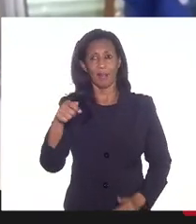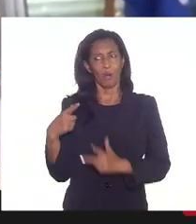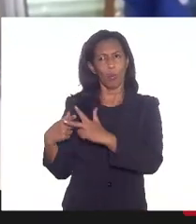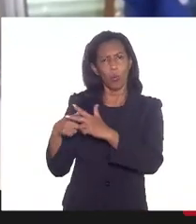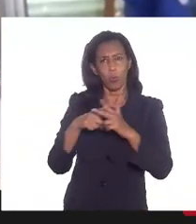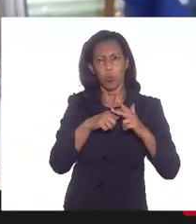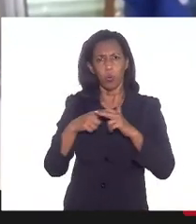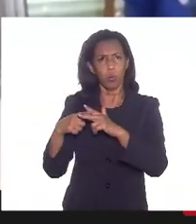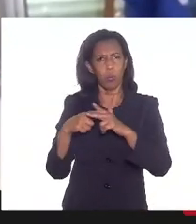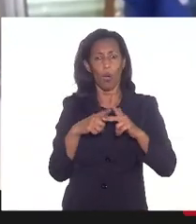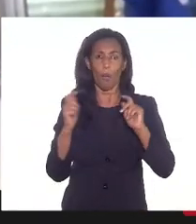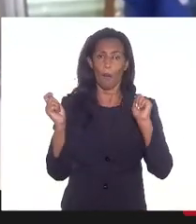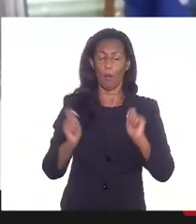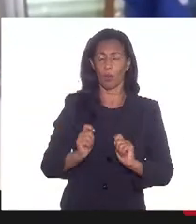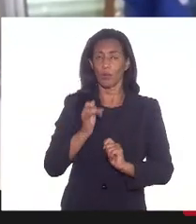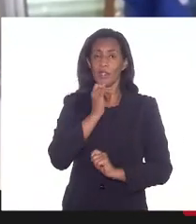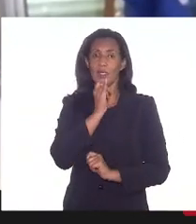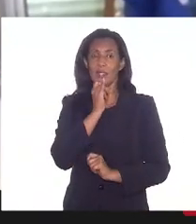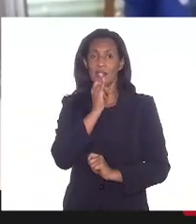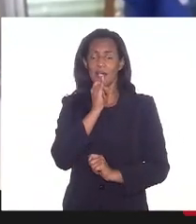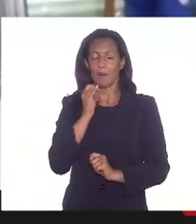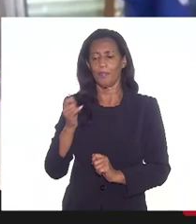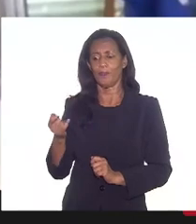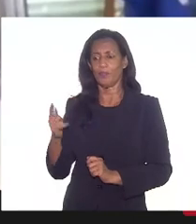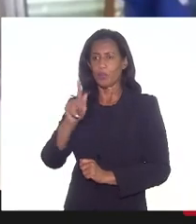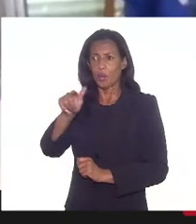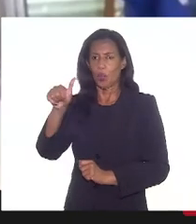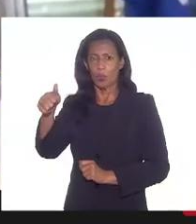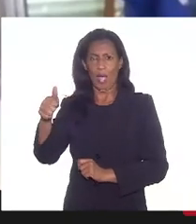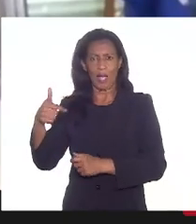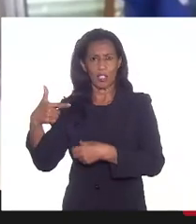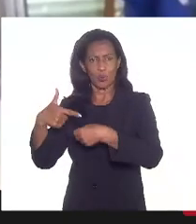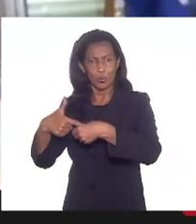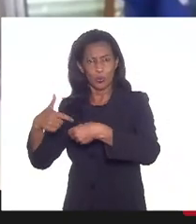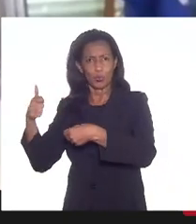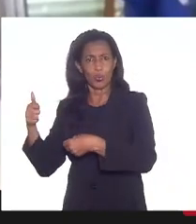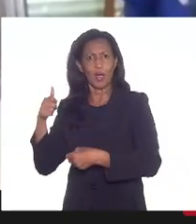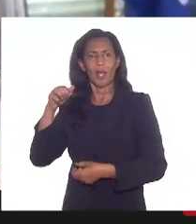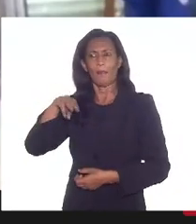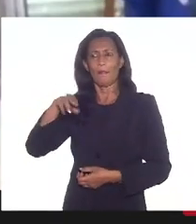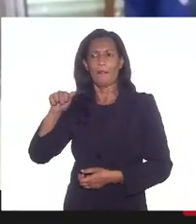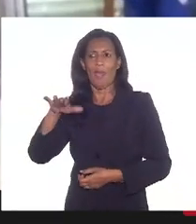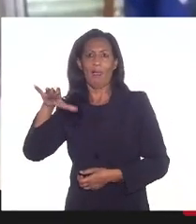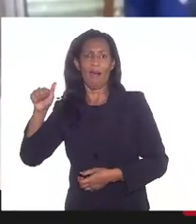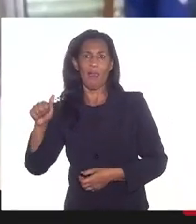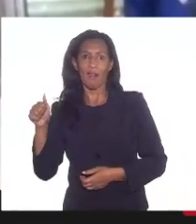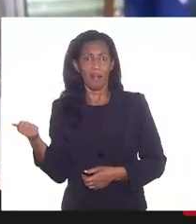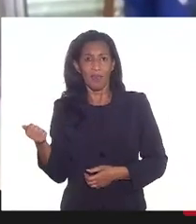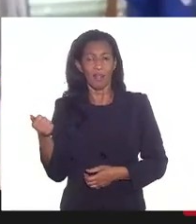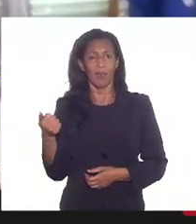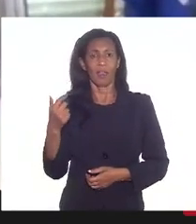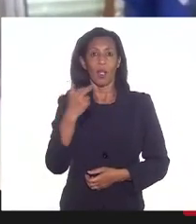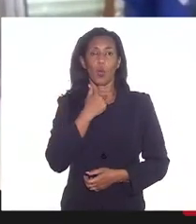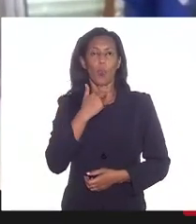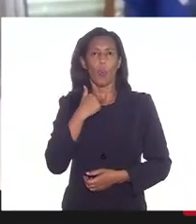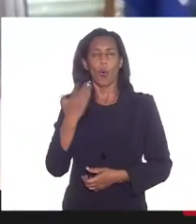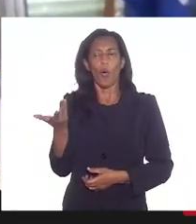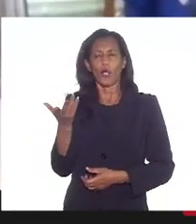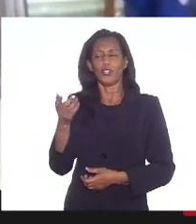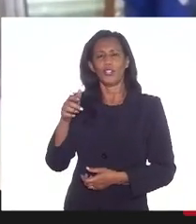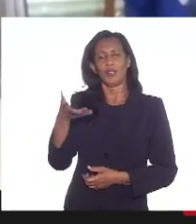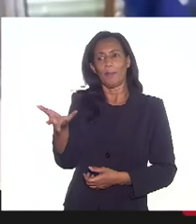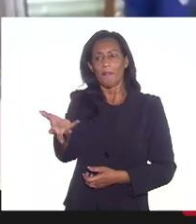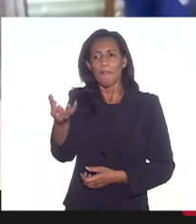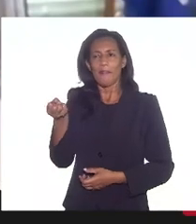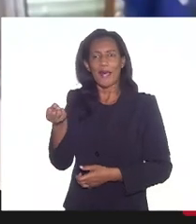regulações possam fazer. Por exemplo, a retirada do gás na UPGN de Macaé. A gente tem que tirar o gás sem aquele endereçamento que hoje faz